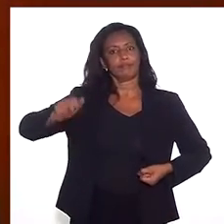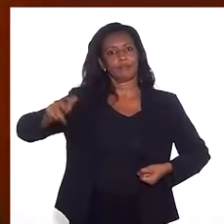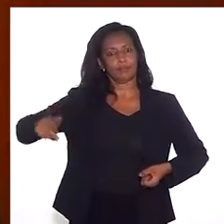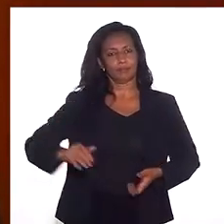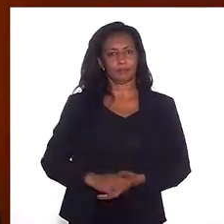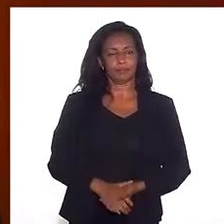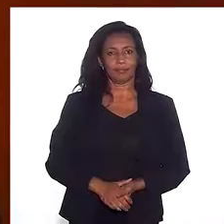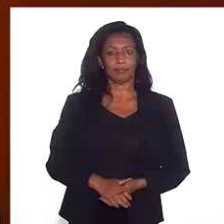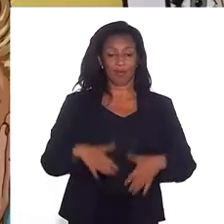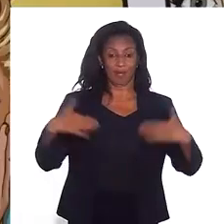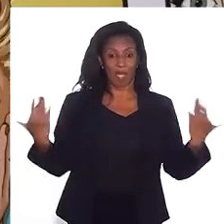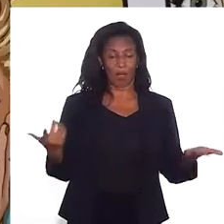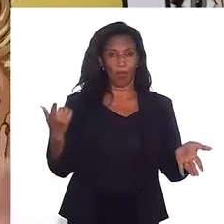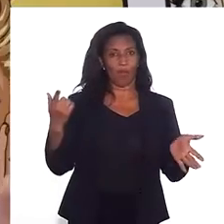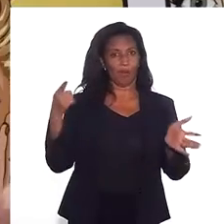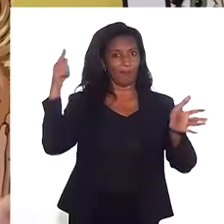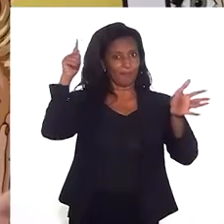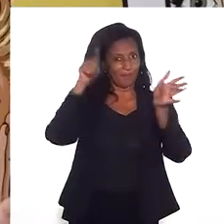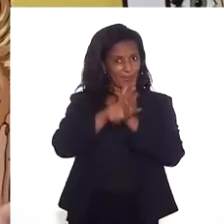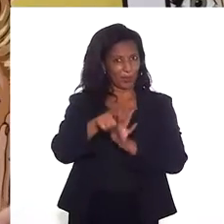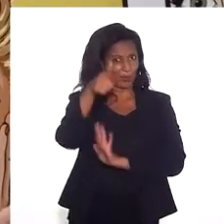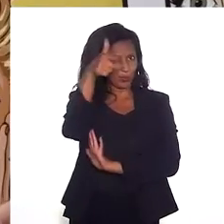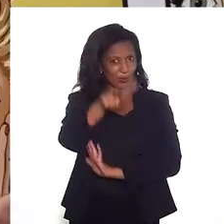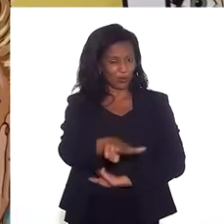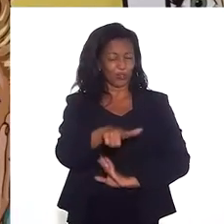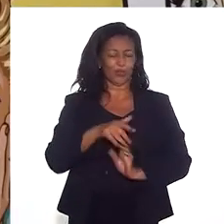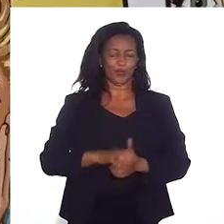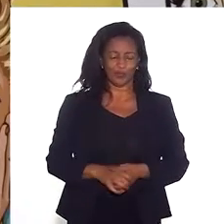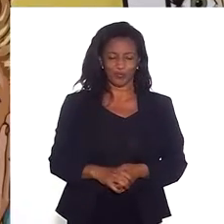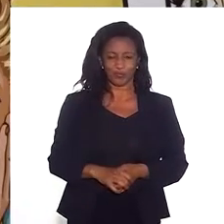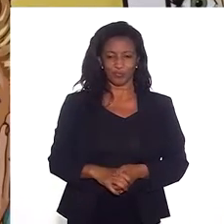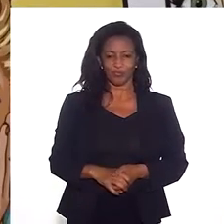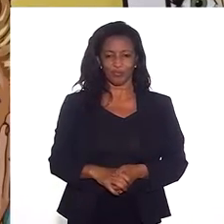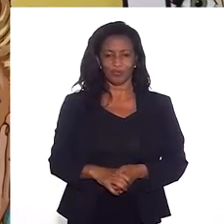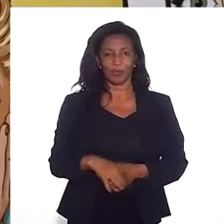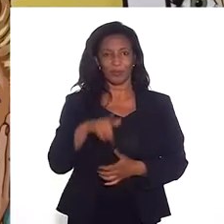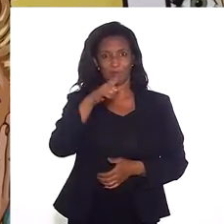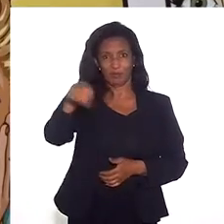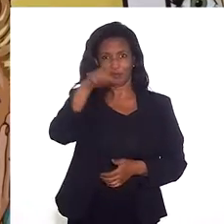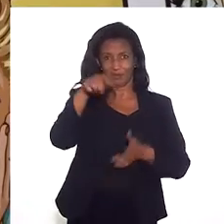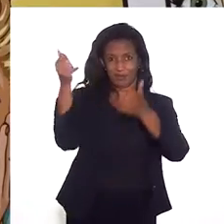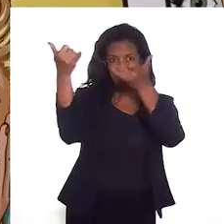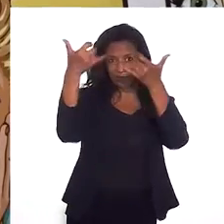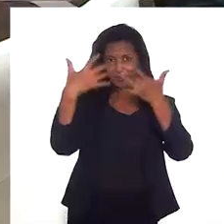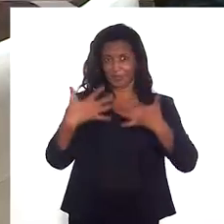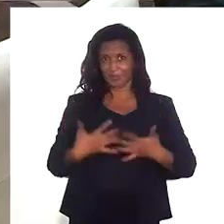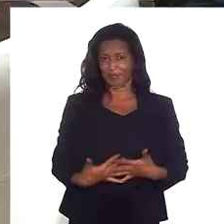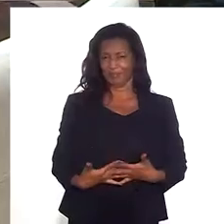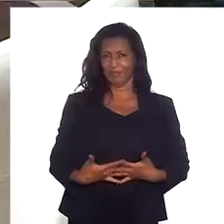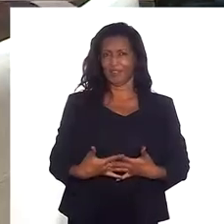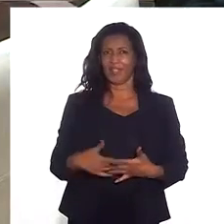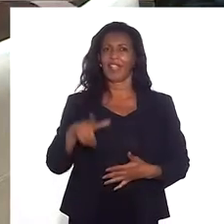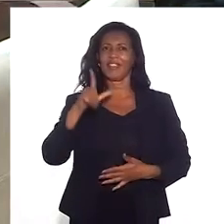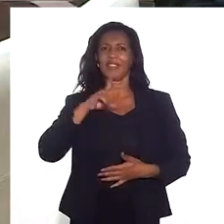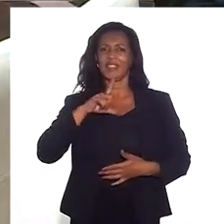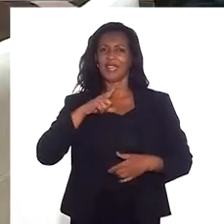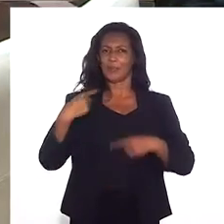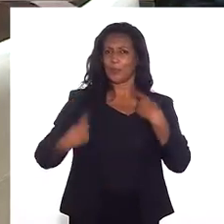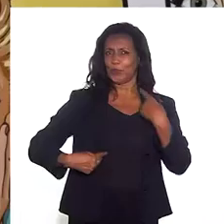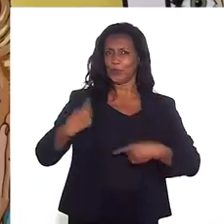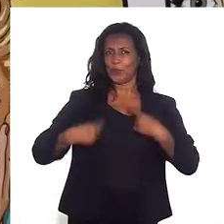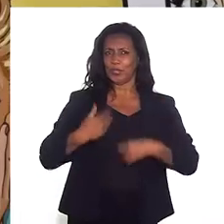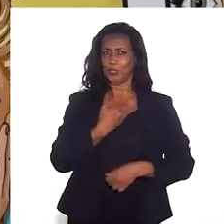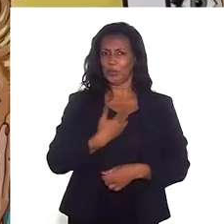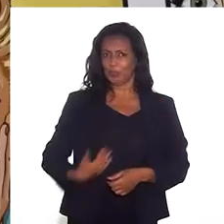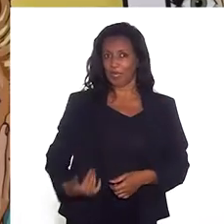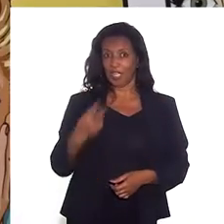espaços. Agora, mais uma pergunta coringa, né, para vocês esclarecerem para a gente.